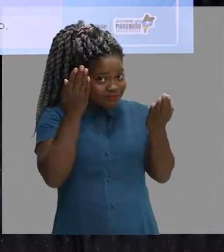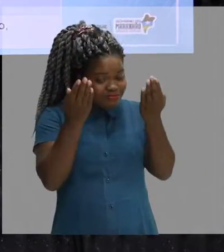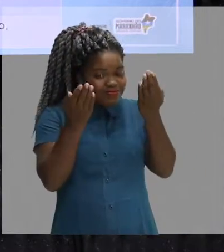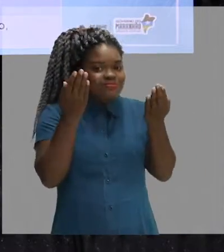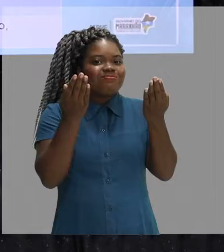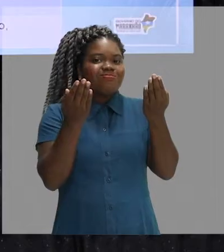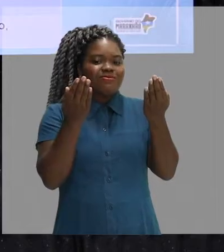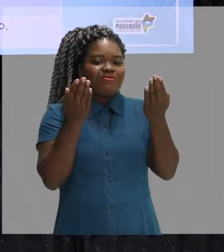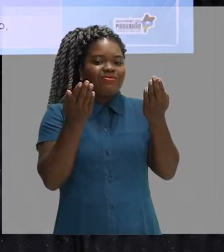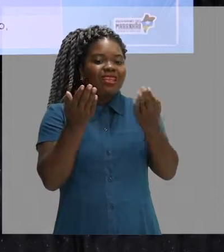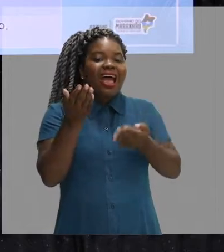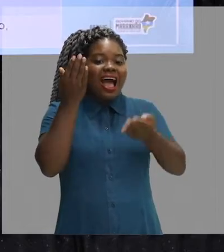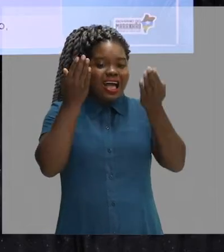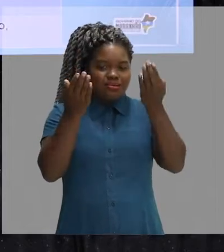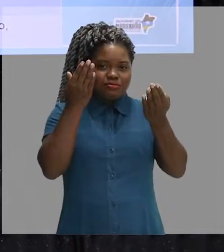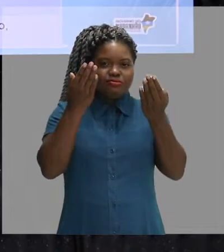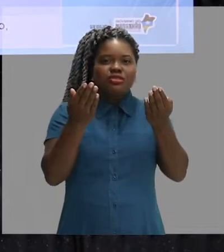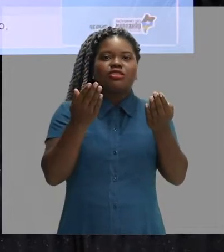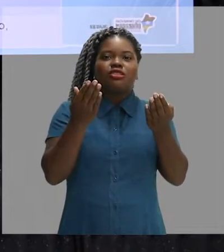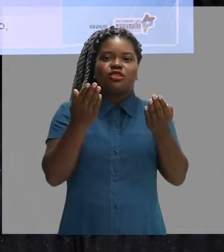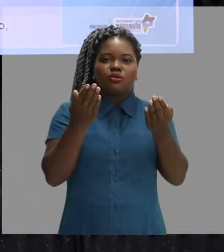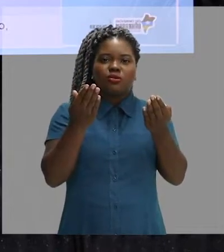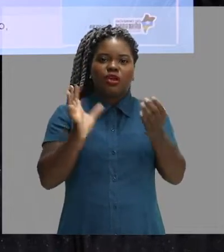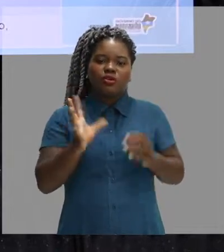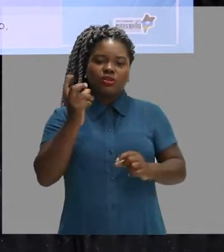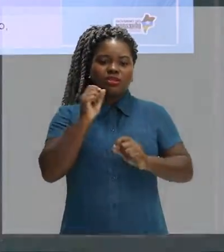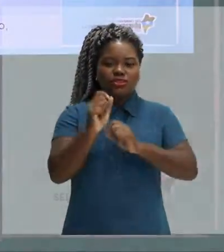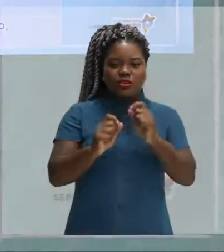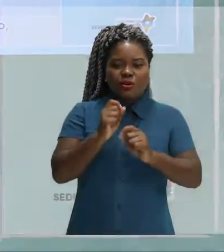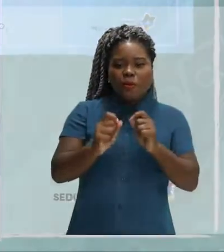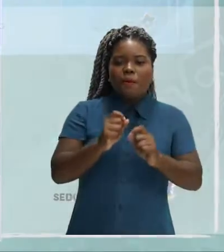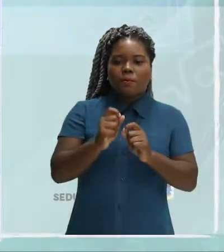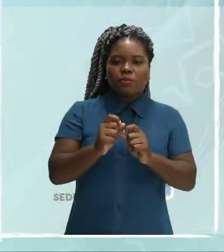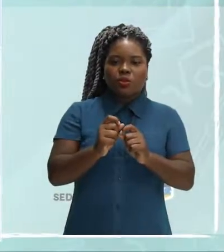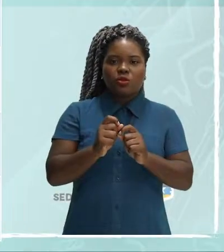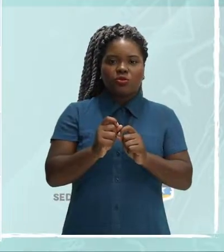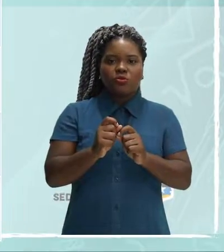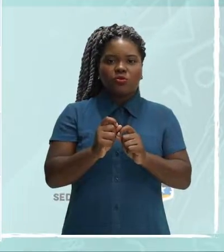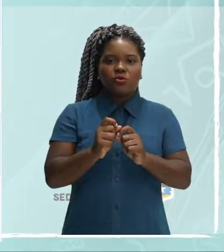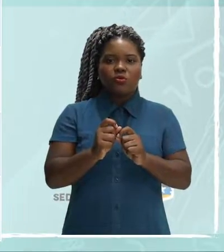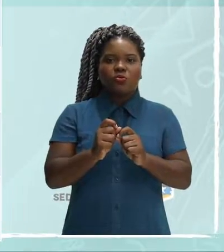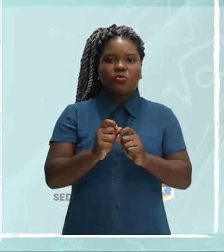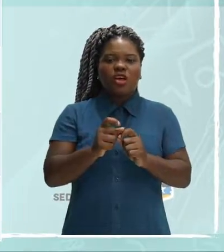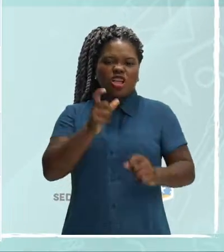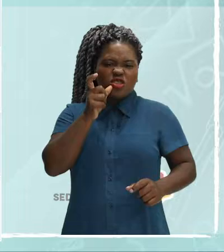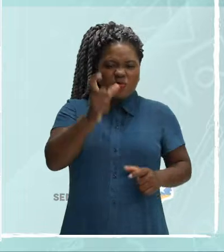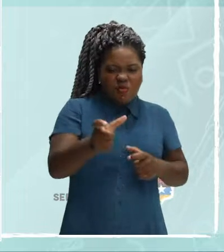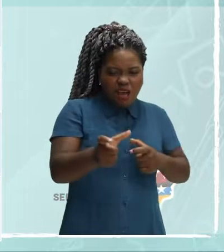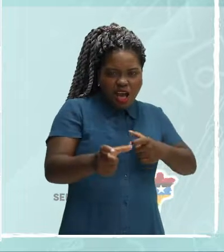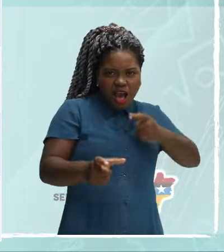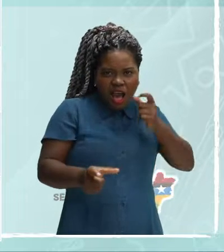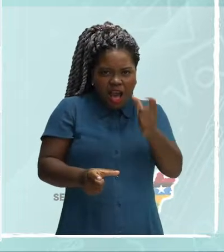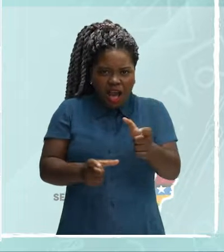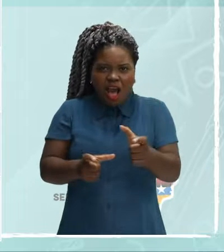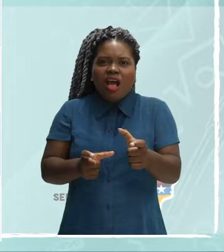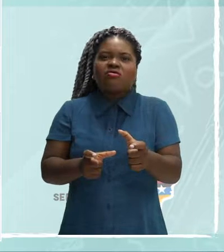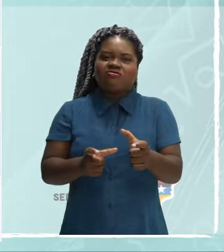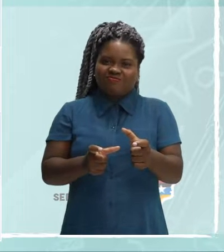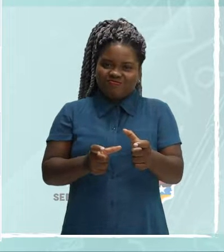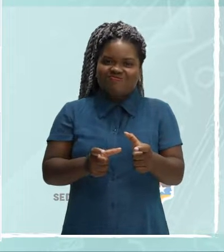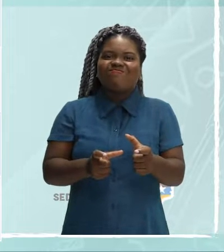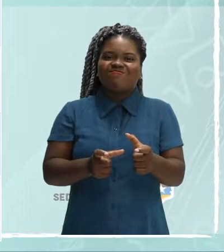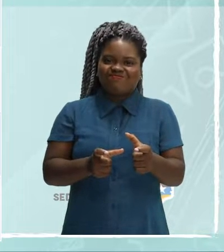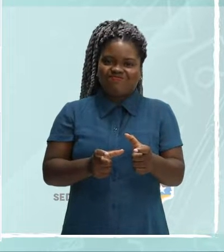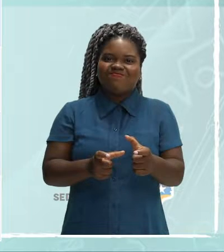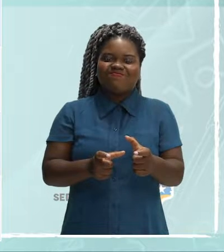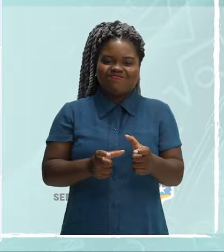A violência psicológica pode se dar a partir de ameaças, a partir de humilhações, a partir de intimidações,